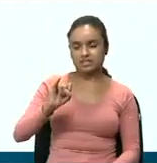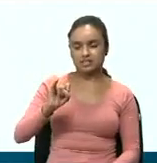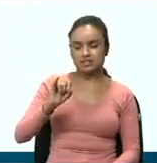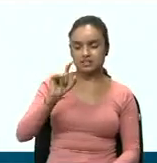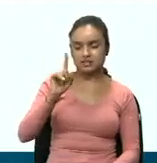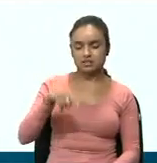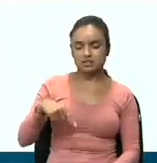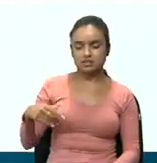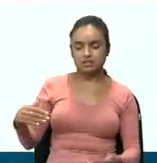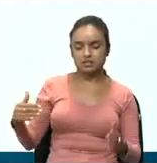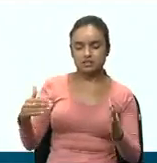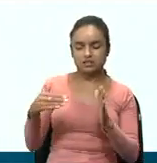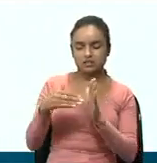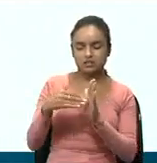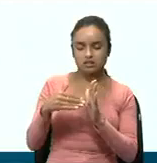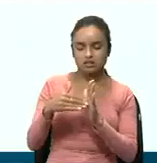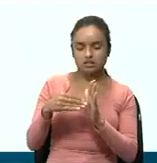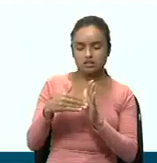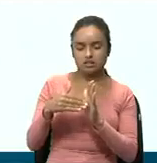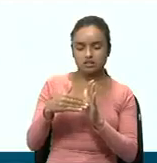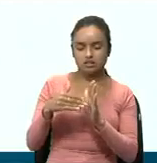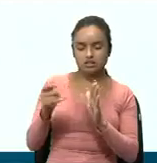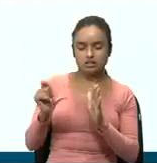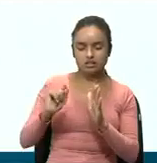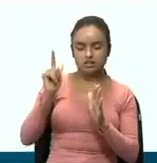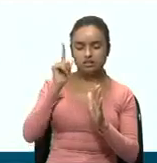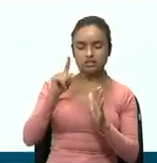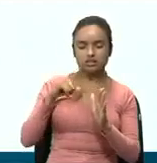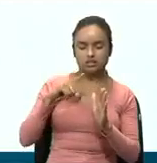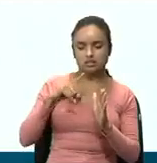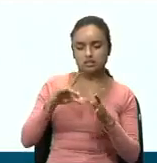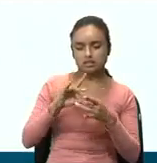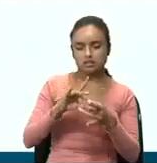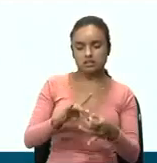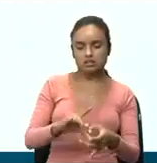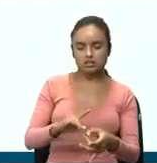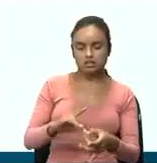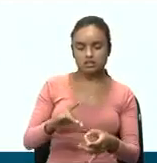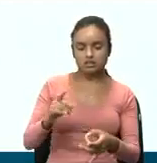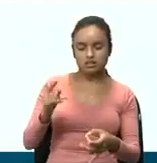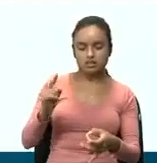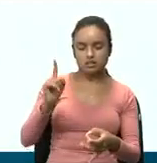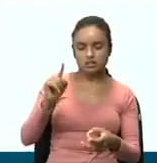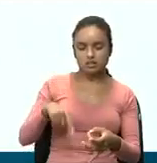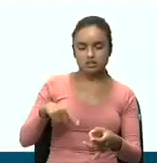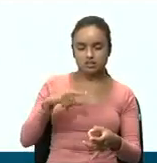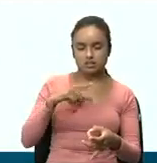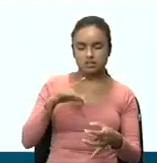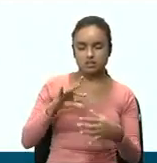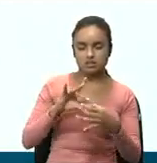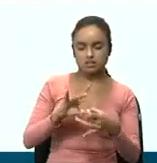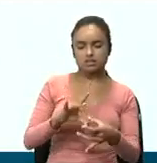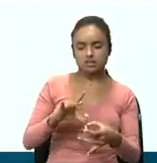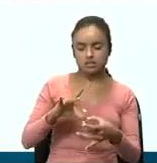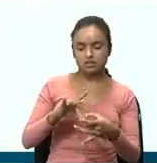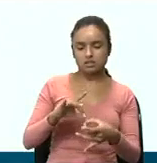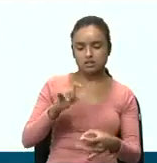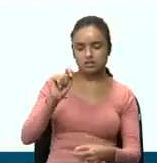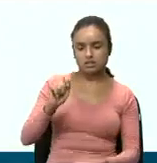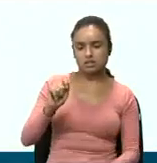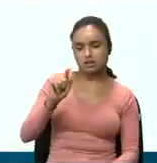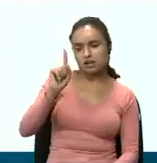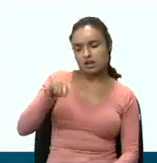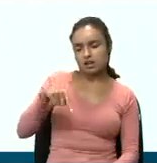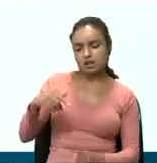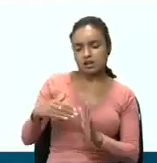limite de n tendendo a infinito de AN existir,